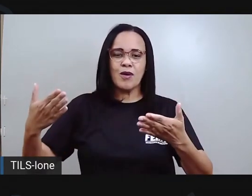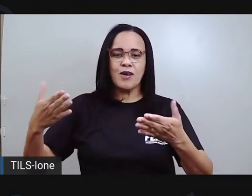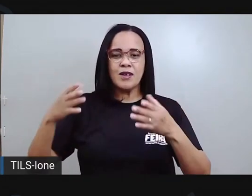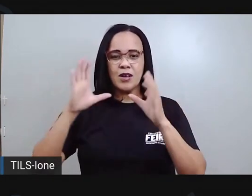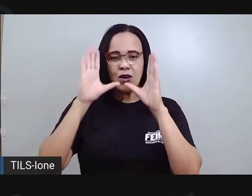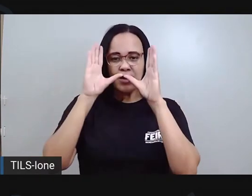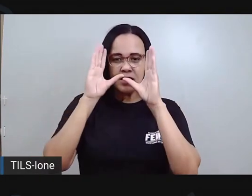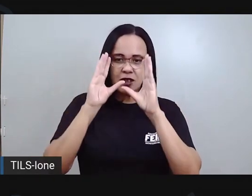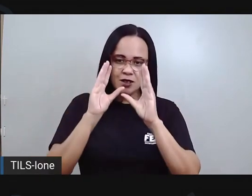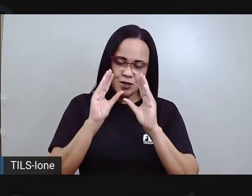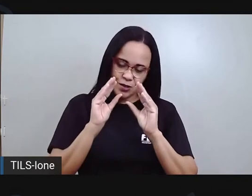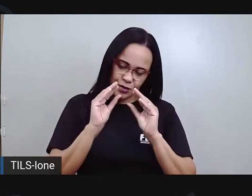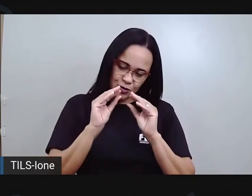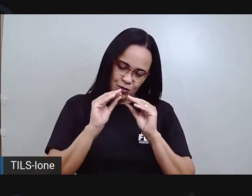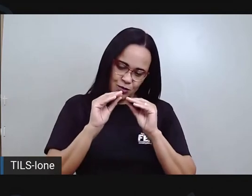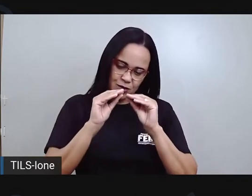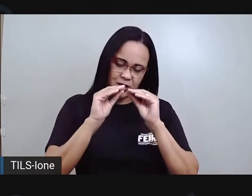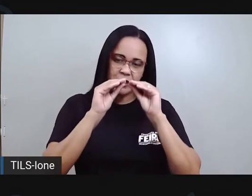então, olha a